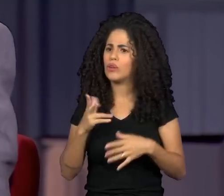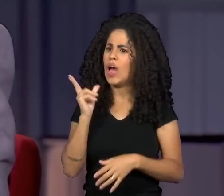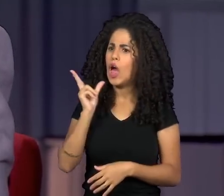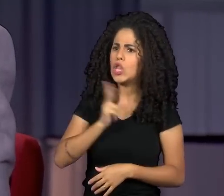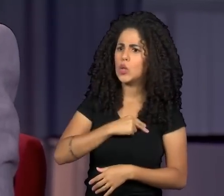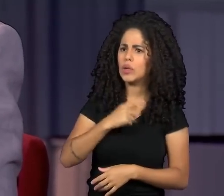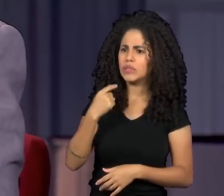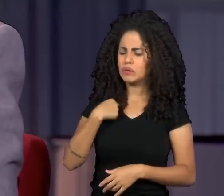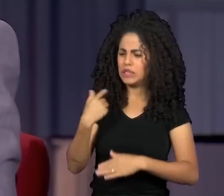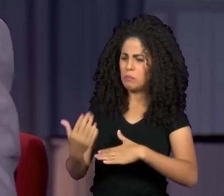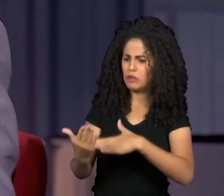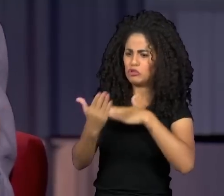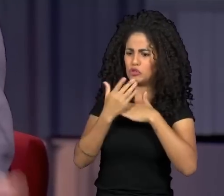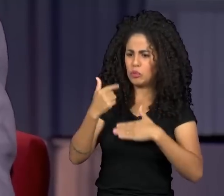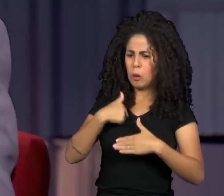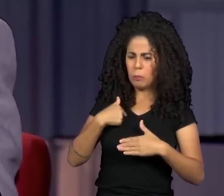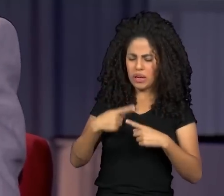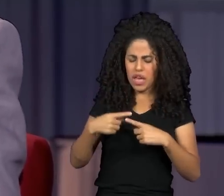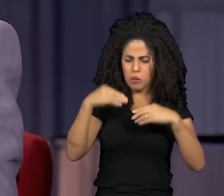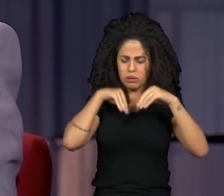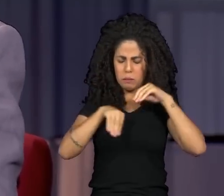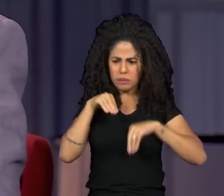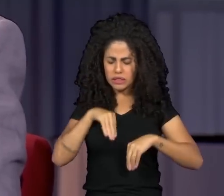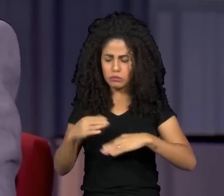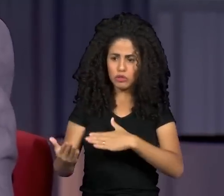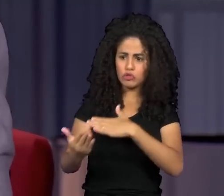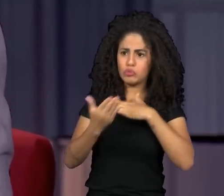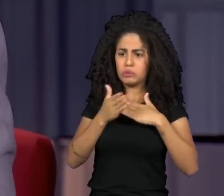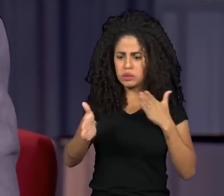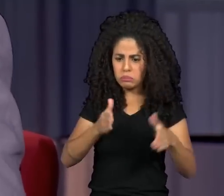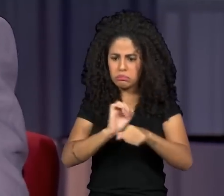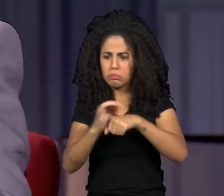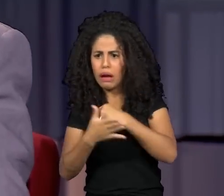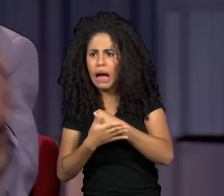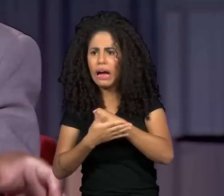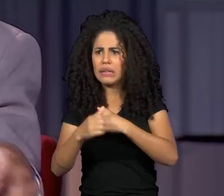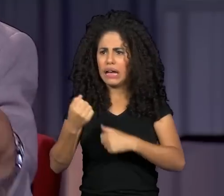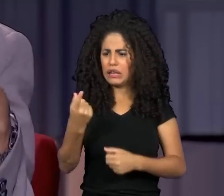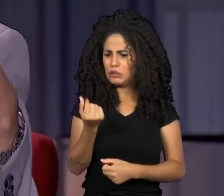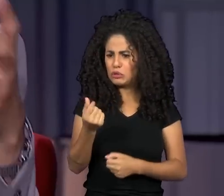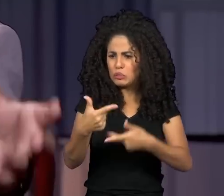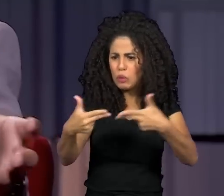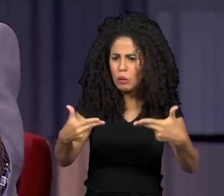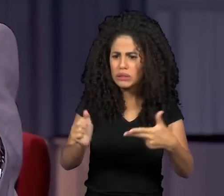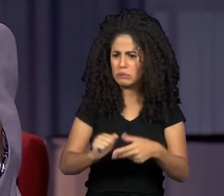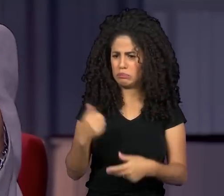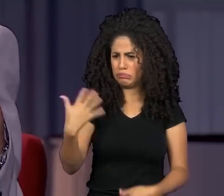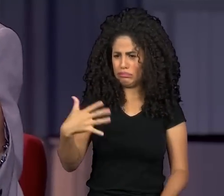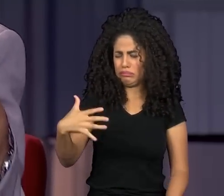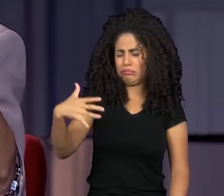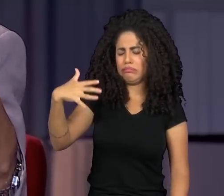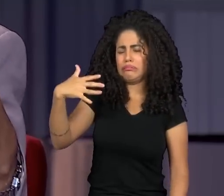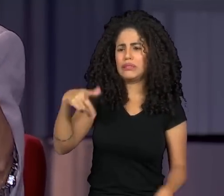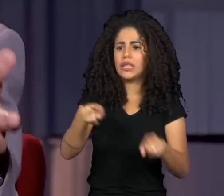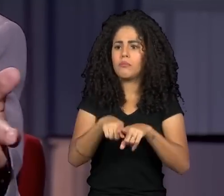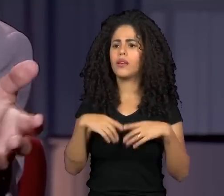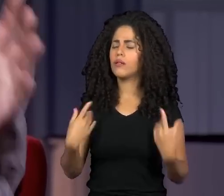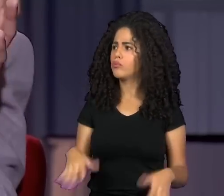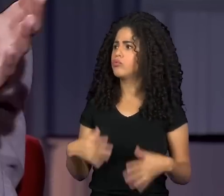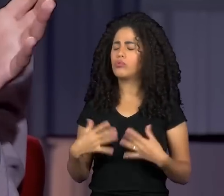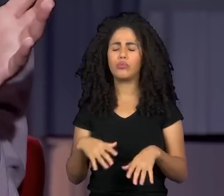da depressão, nessa situação que a gente está vivendo agora, tudo ficando caro, as questões políticas e tal. E eu pensar, caramba,